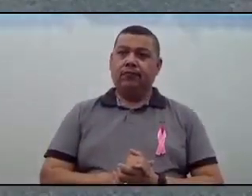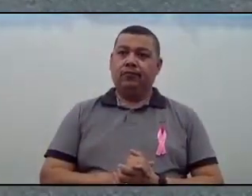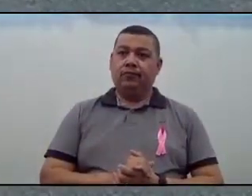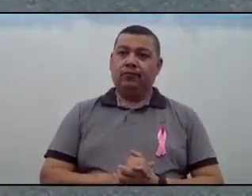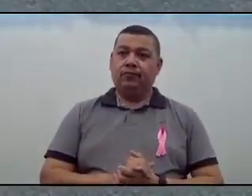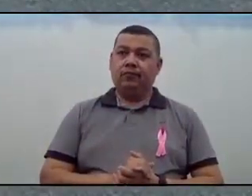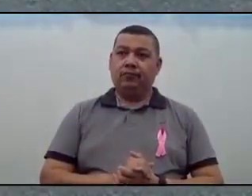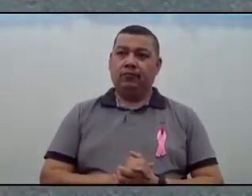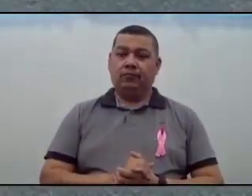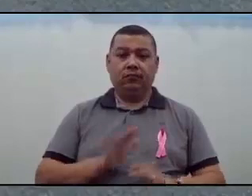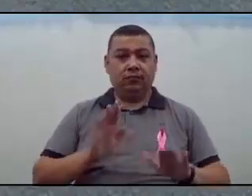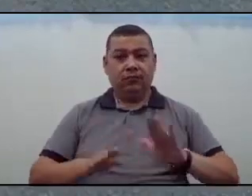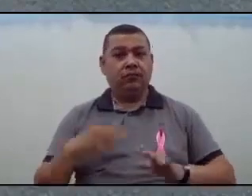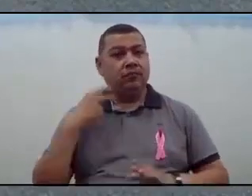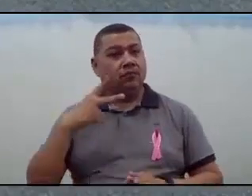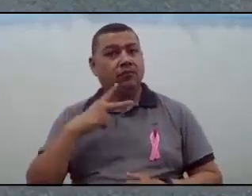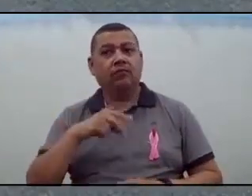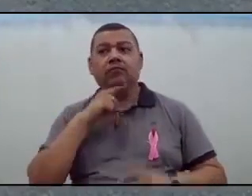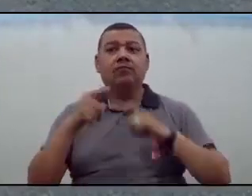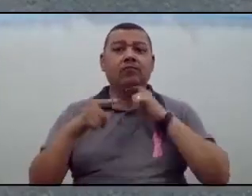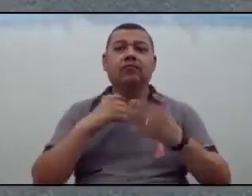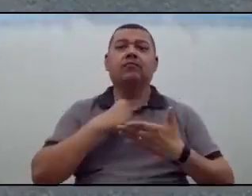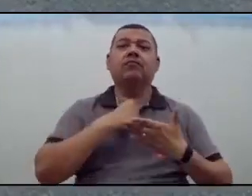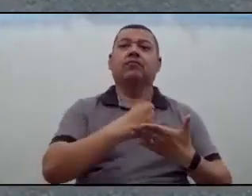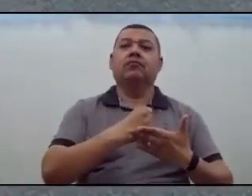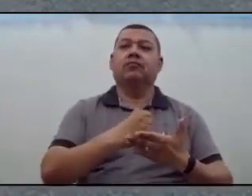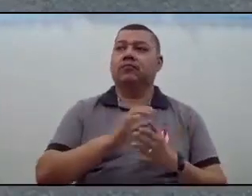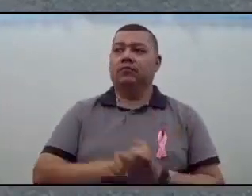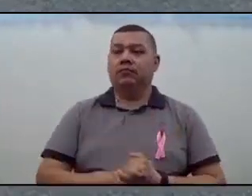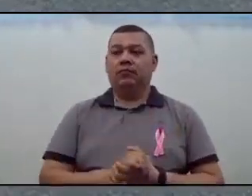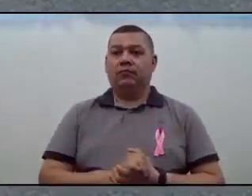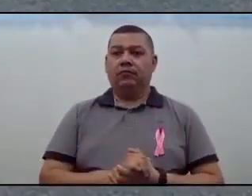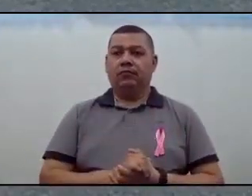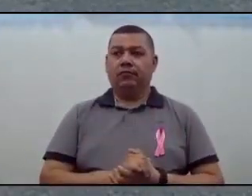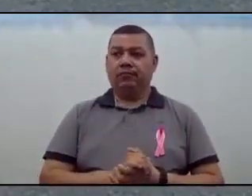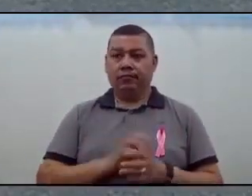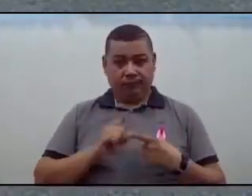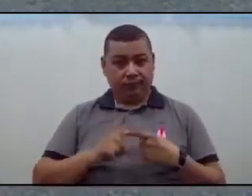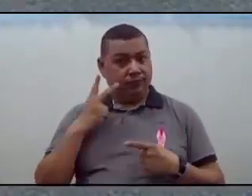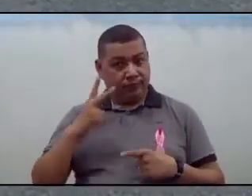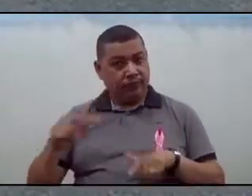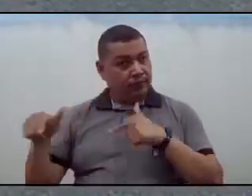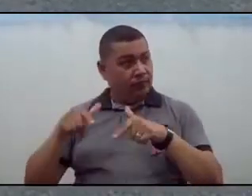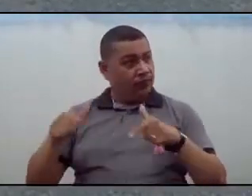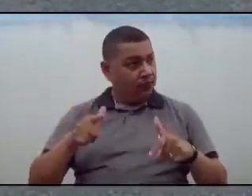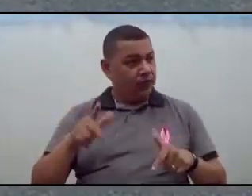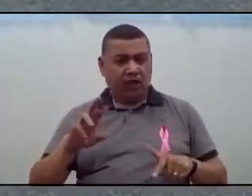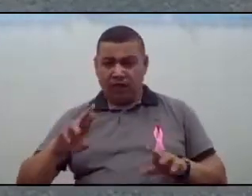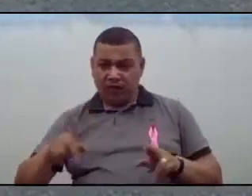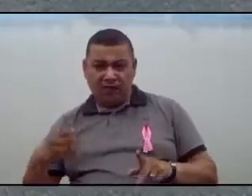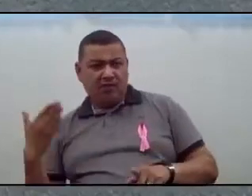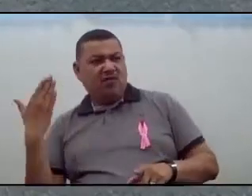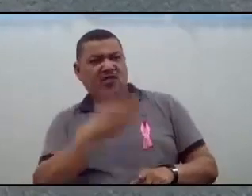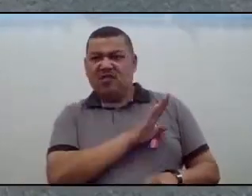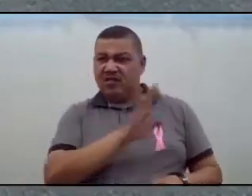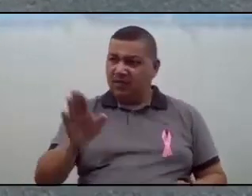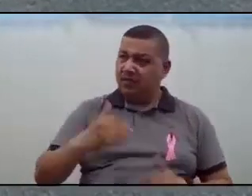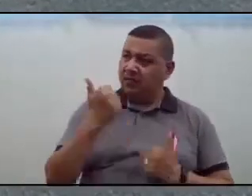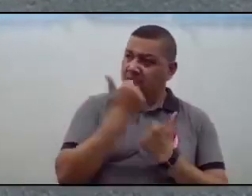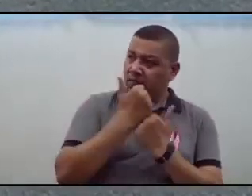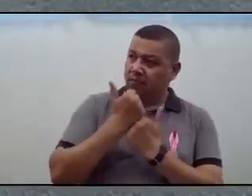fora do alcance do vereador pela sua atuação, aí, pela sua dinâmica do serviço, né? Os nossos assessores que